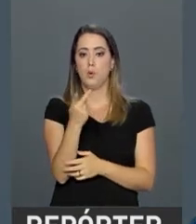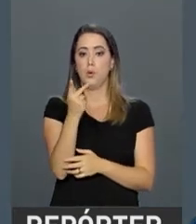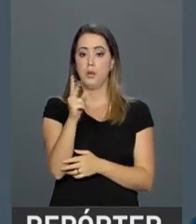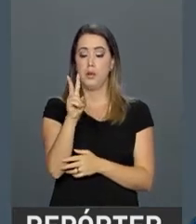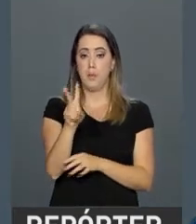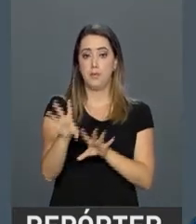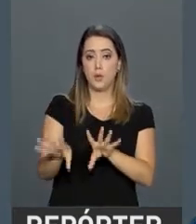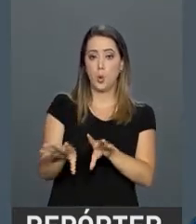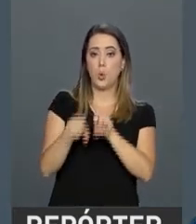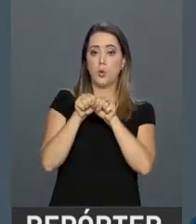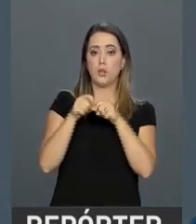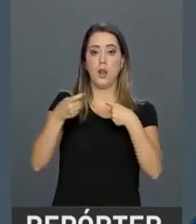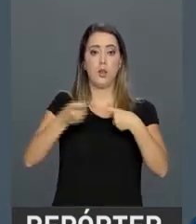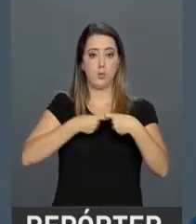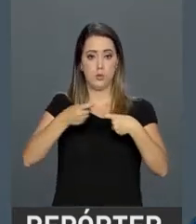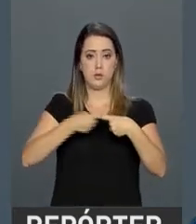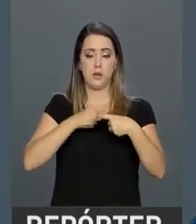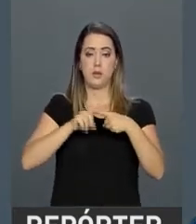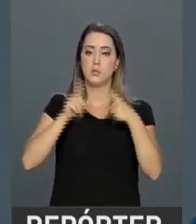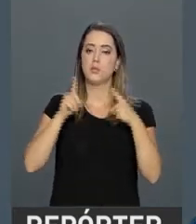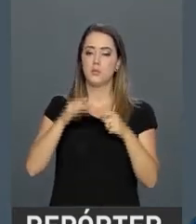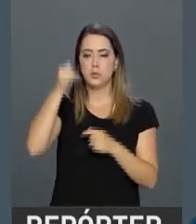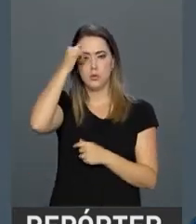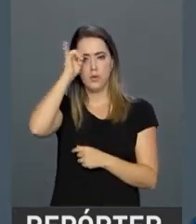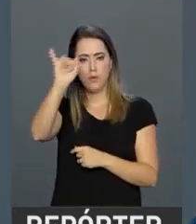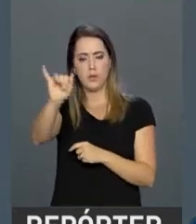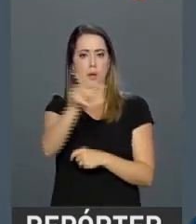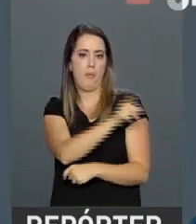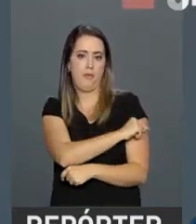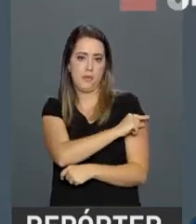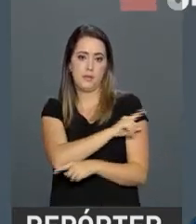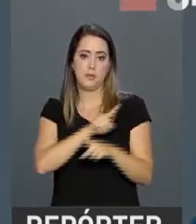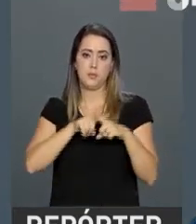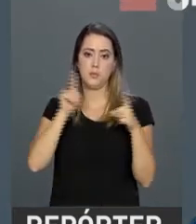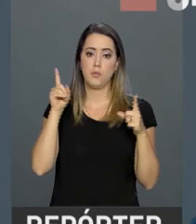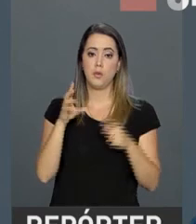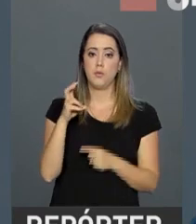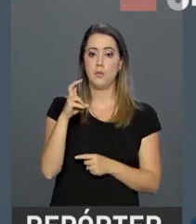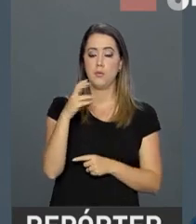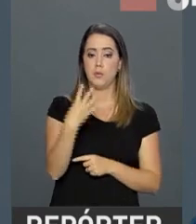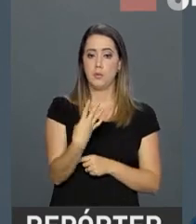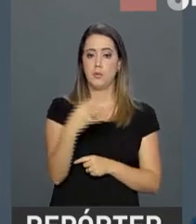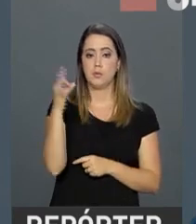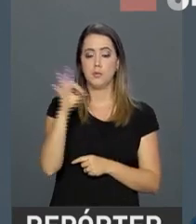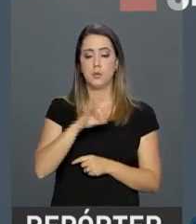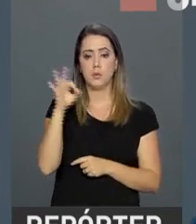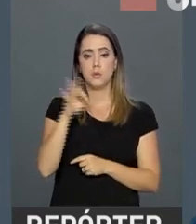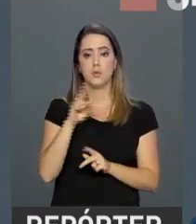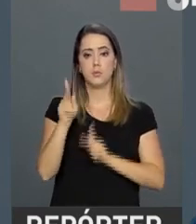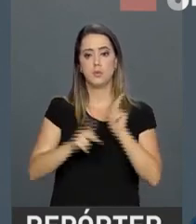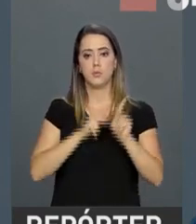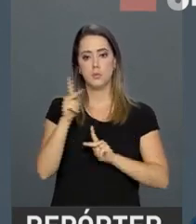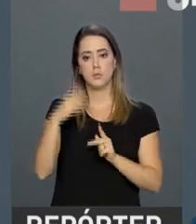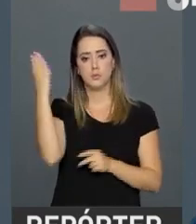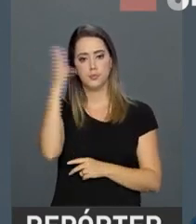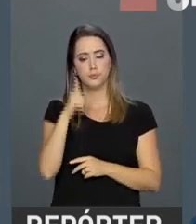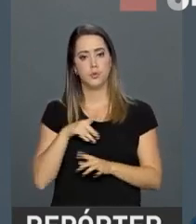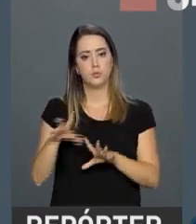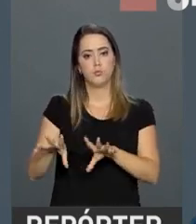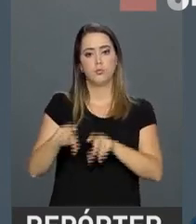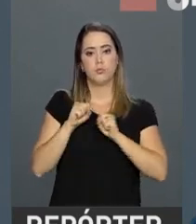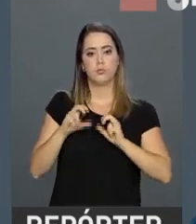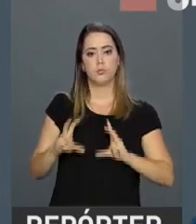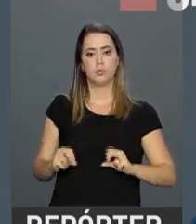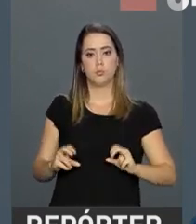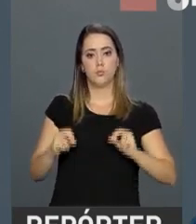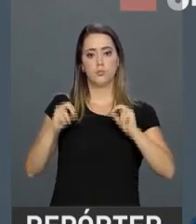transmissível que pode ser prevenida por meio da vacinação mais de 50% da população brasileira convive com vírus que pode causar